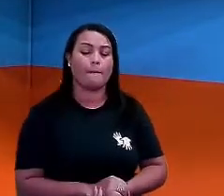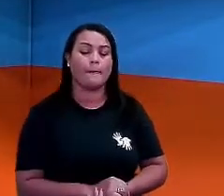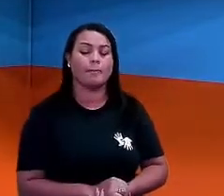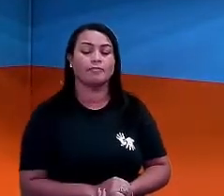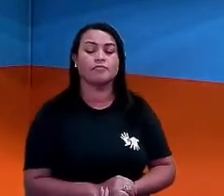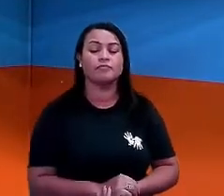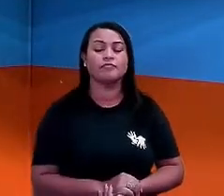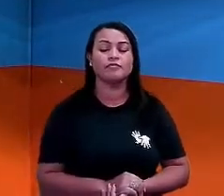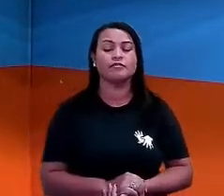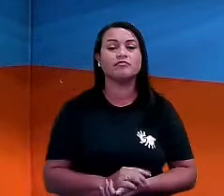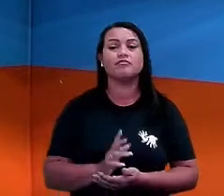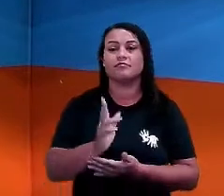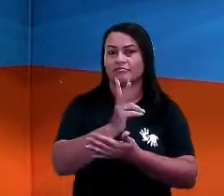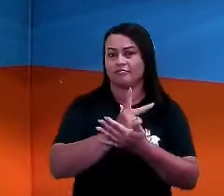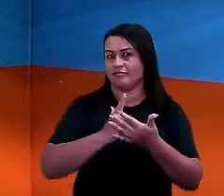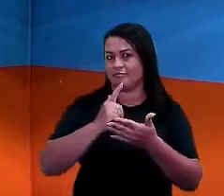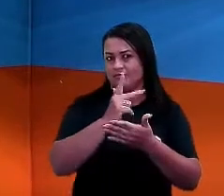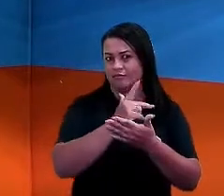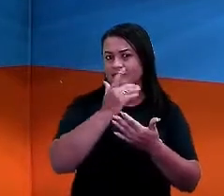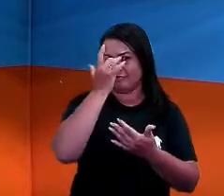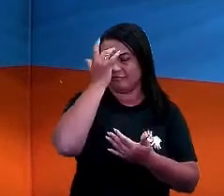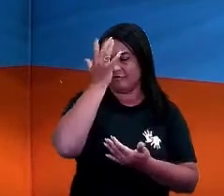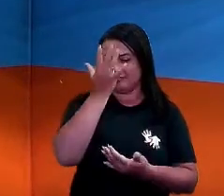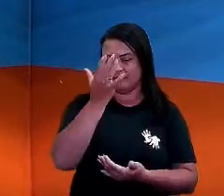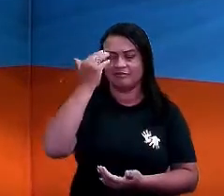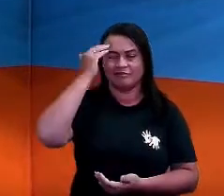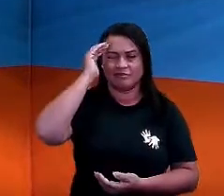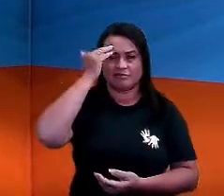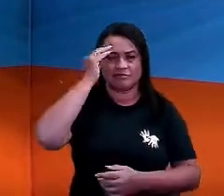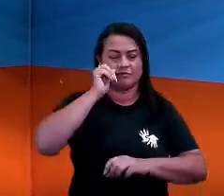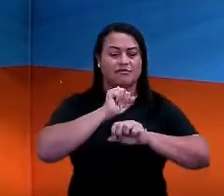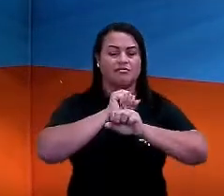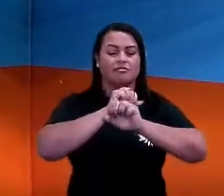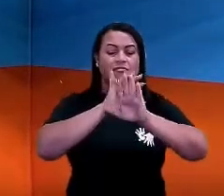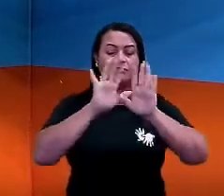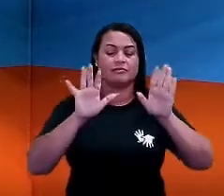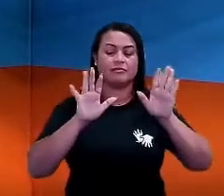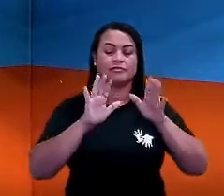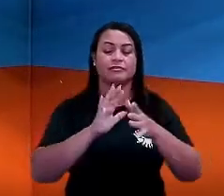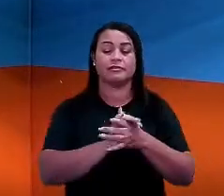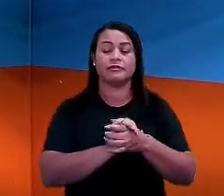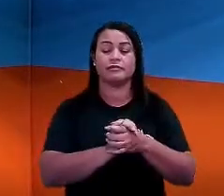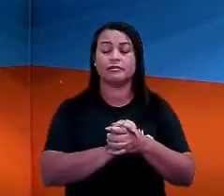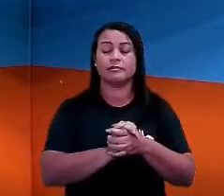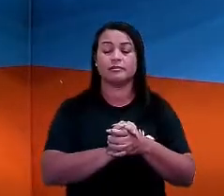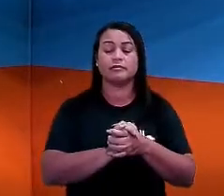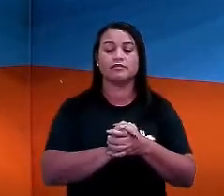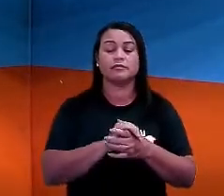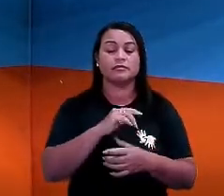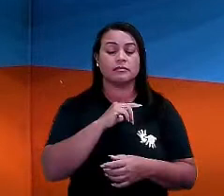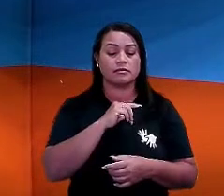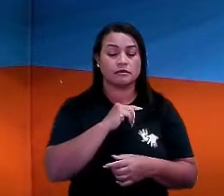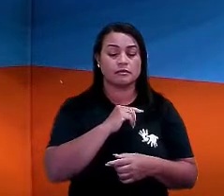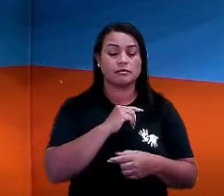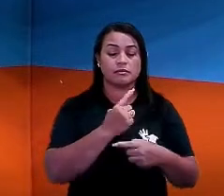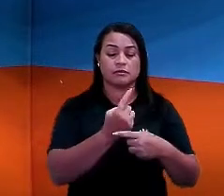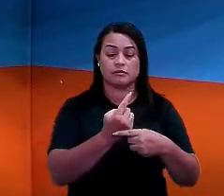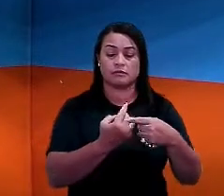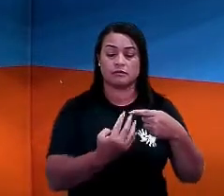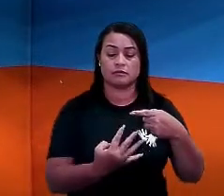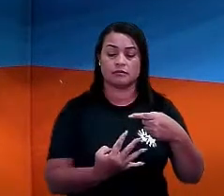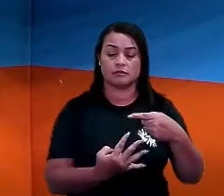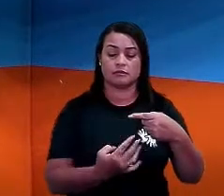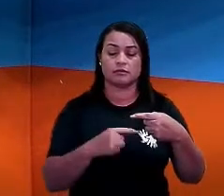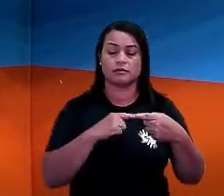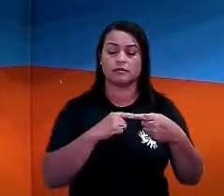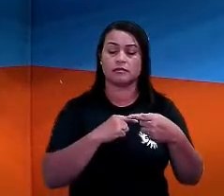Desenho, porque eu sempre trago um desenho para a gente entender pelo desenho. Ela na forma de 1/4